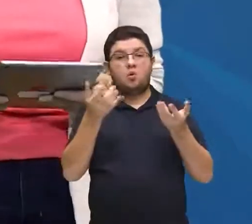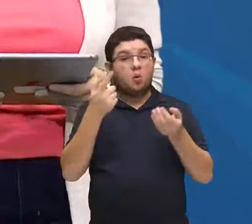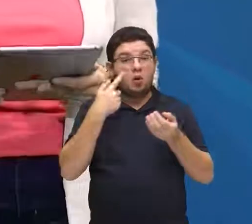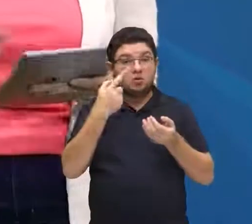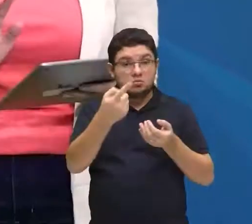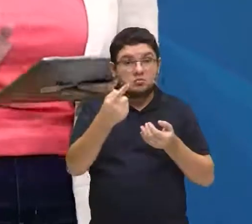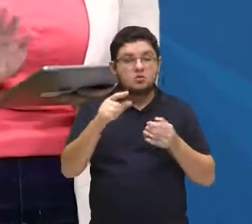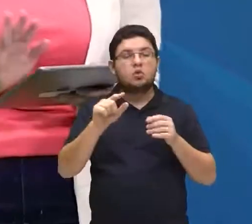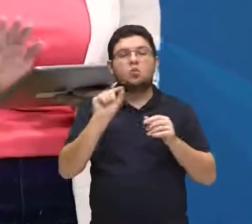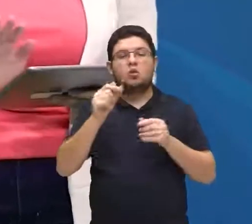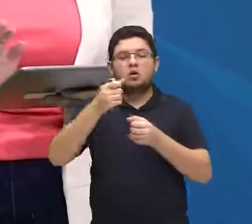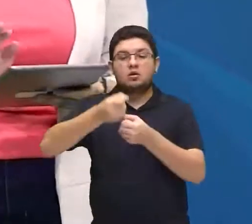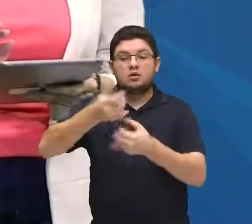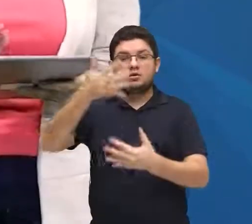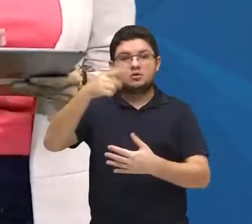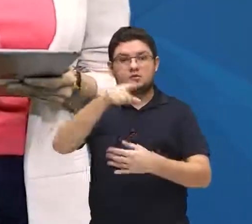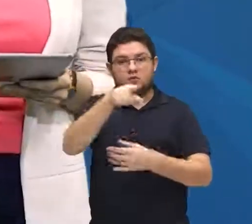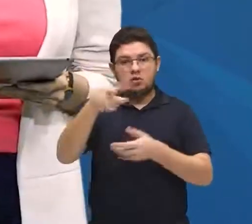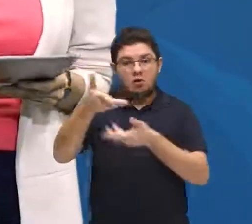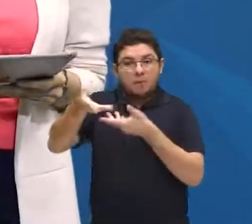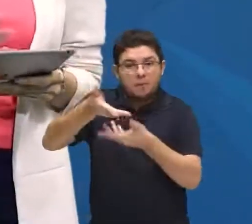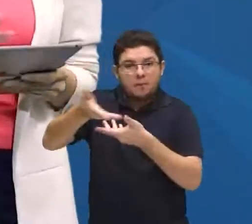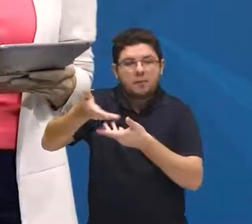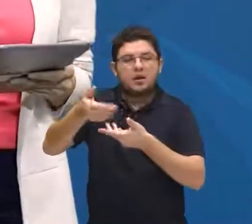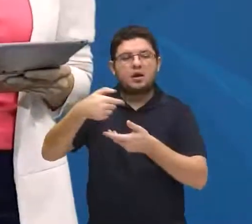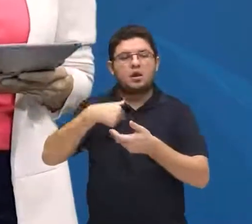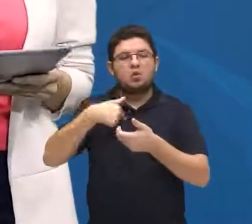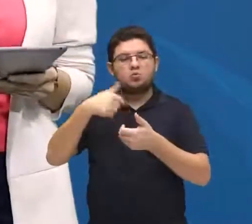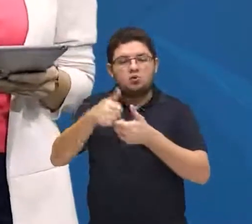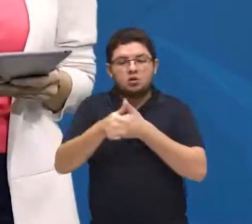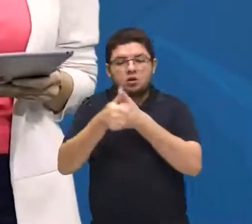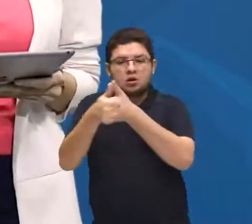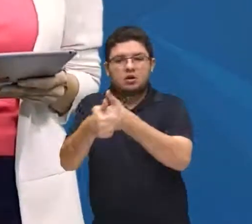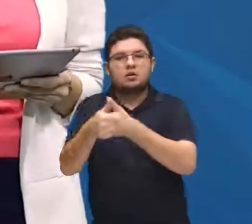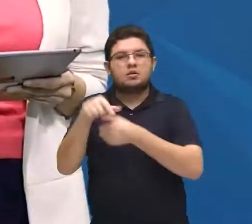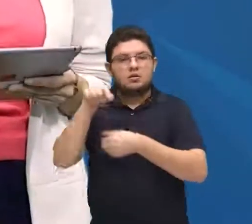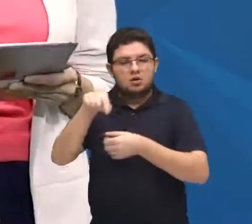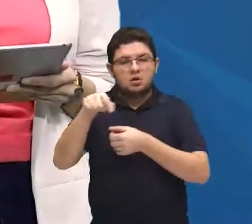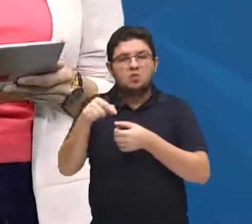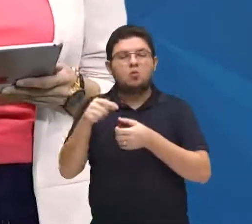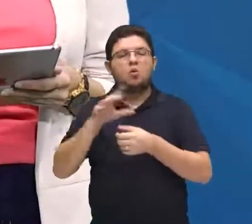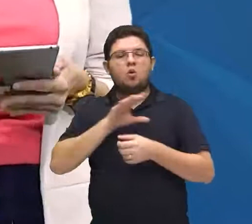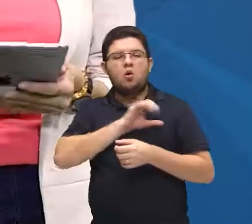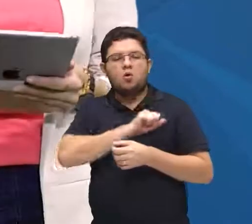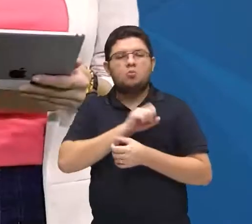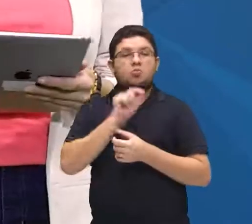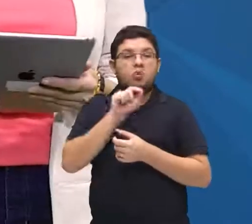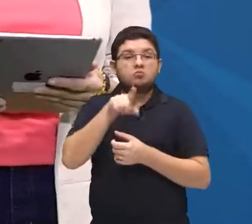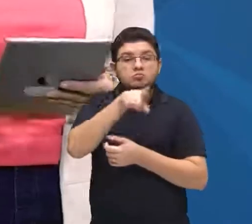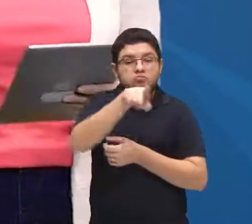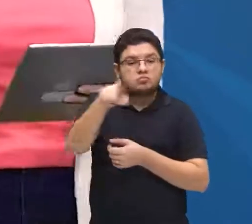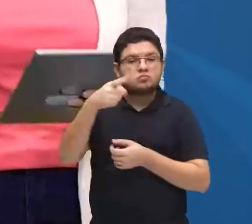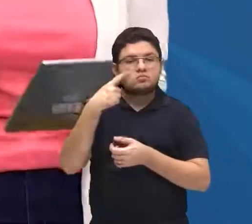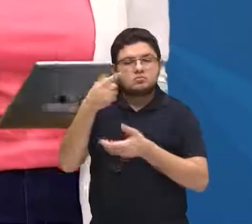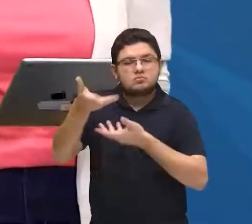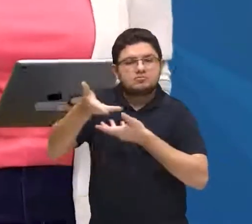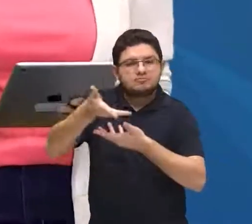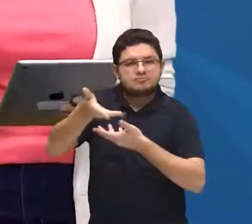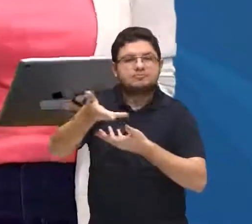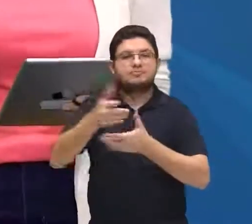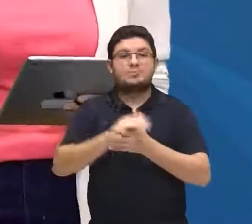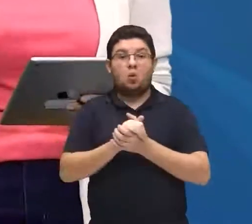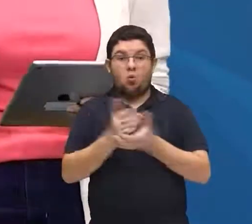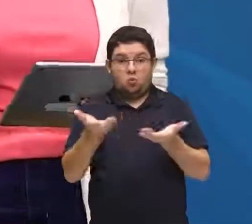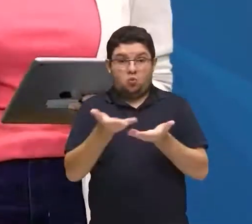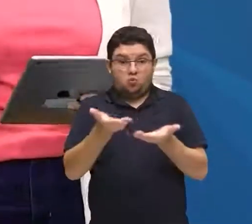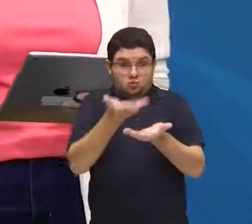nosso chat. Lembrando que eu estou acompanhando aqui. E eu gosto de ver bastante essa participação, tá bom? Hoje a nossa aula